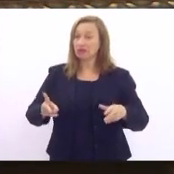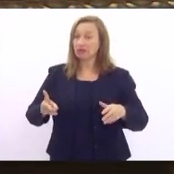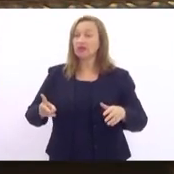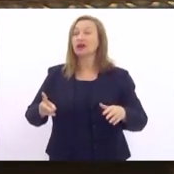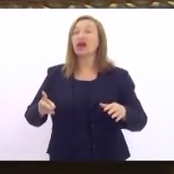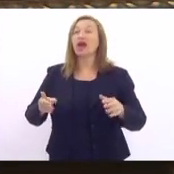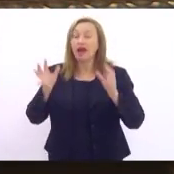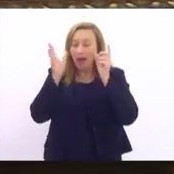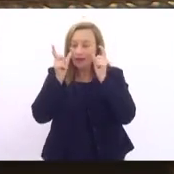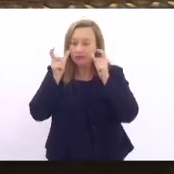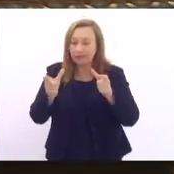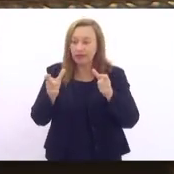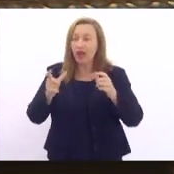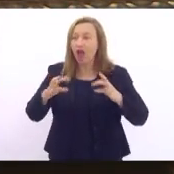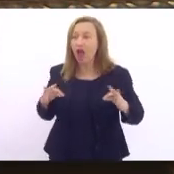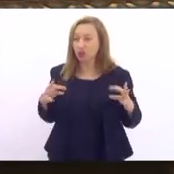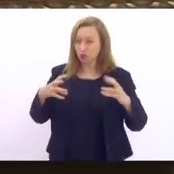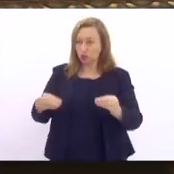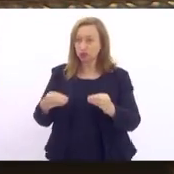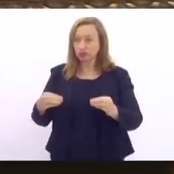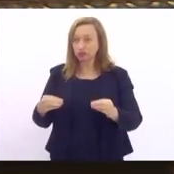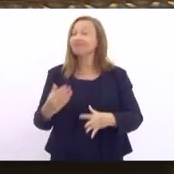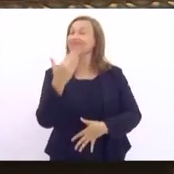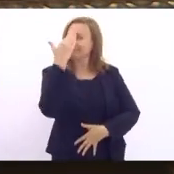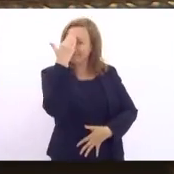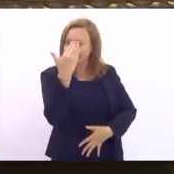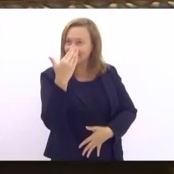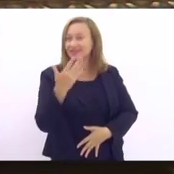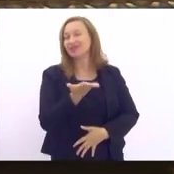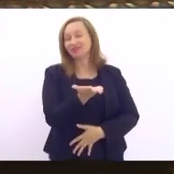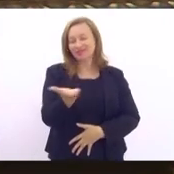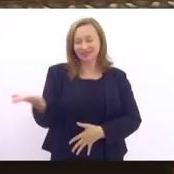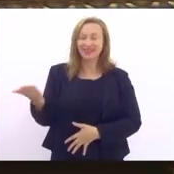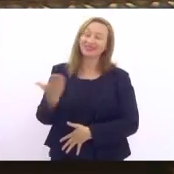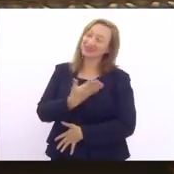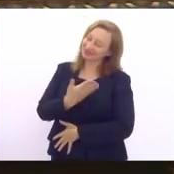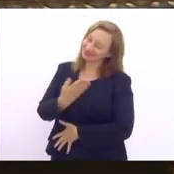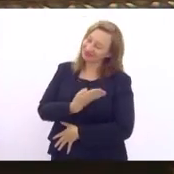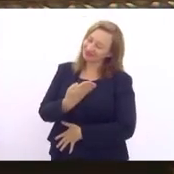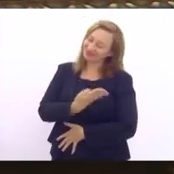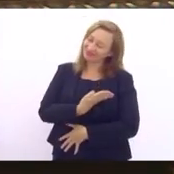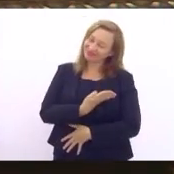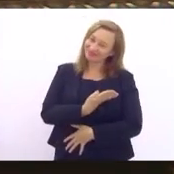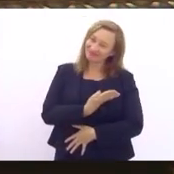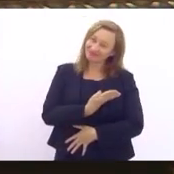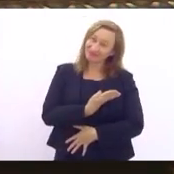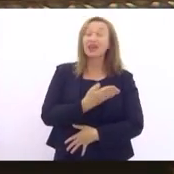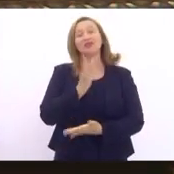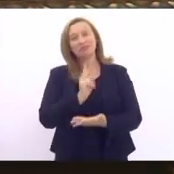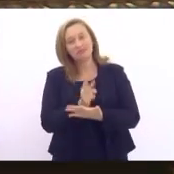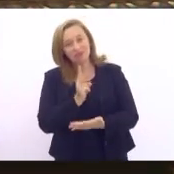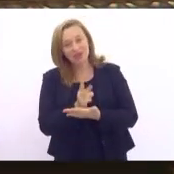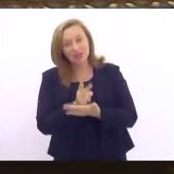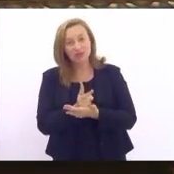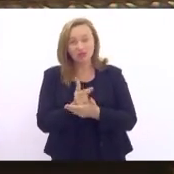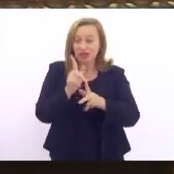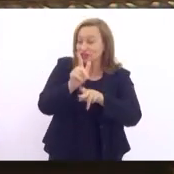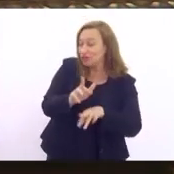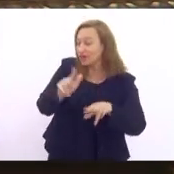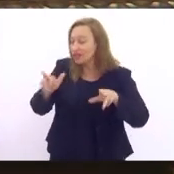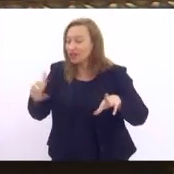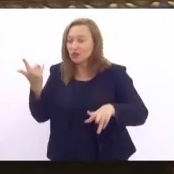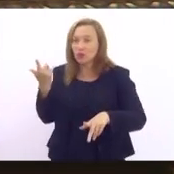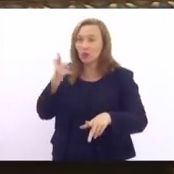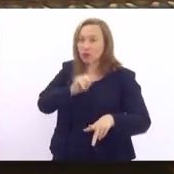E agradecer a todas e todos os colegas que, apesar das divergências salutares, conseguiram reafirmar esse espaço aqui